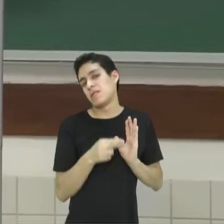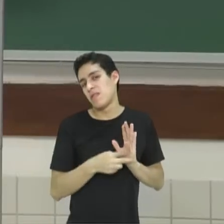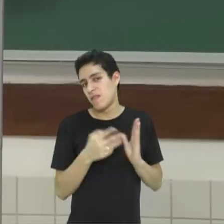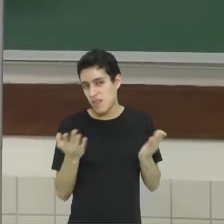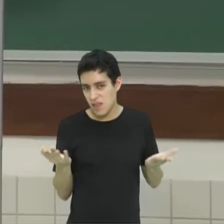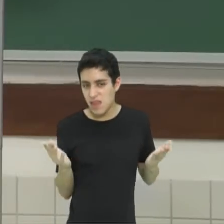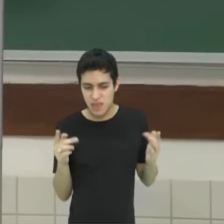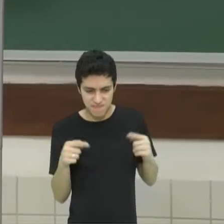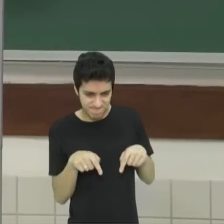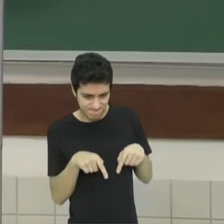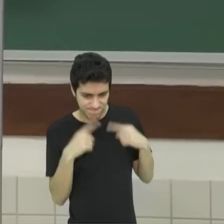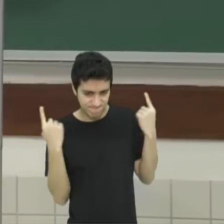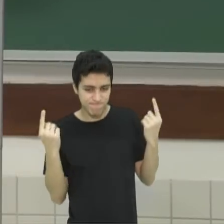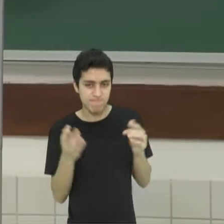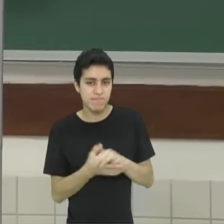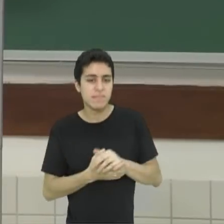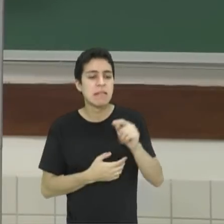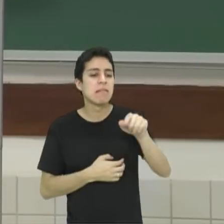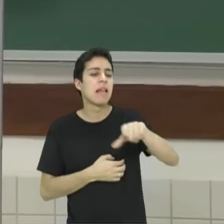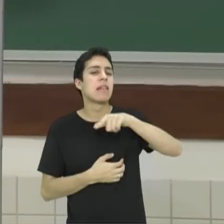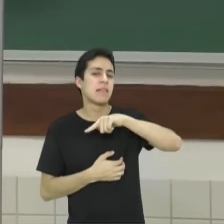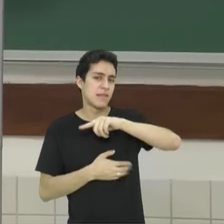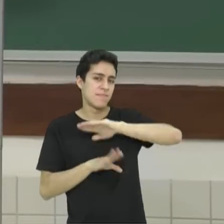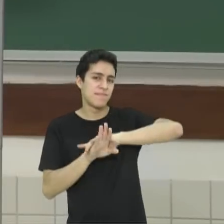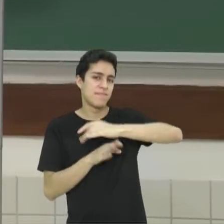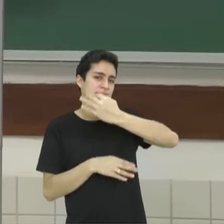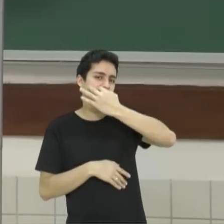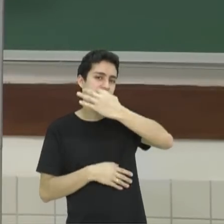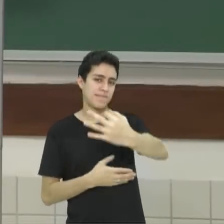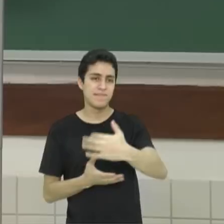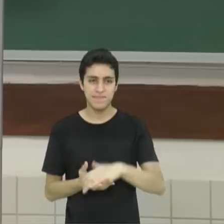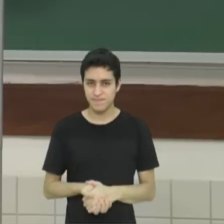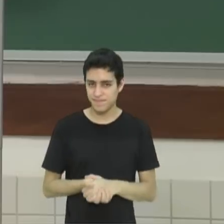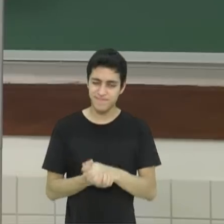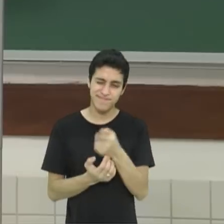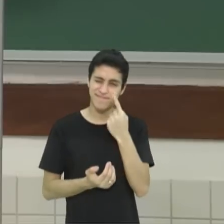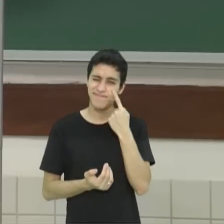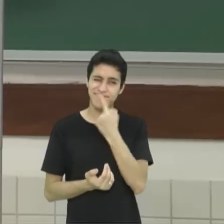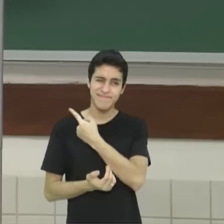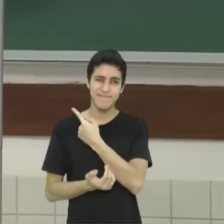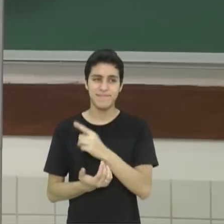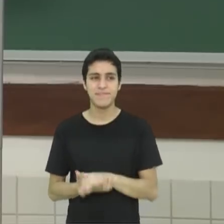são ideias opostas. E ali estava a crítica. Vamos ver a próxima?